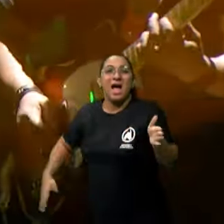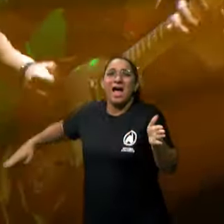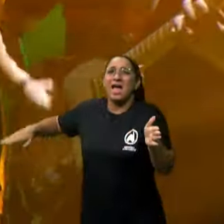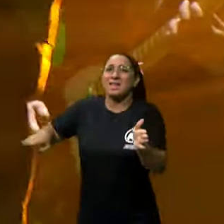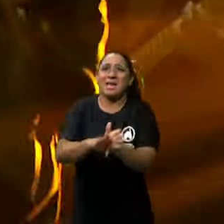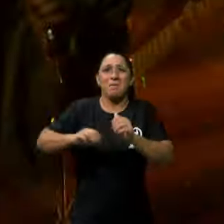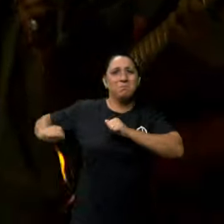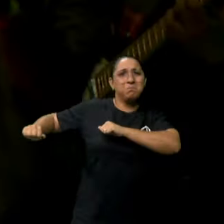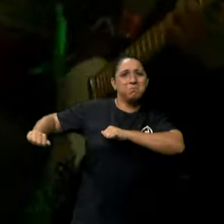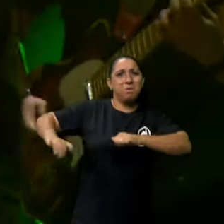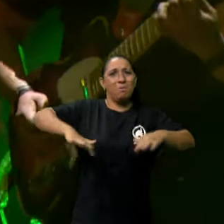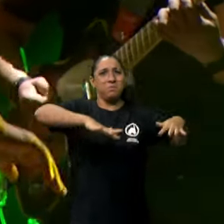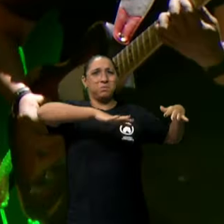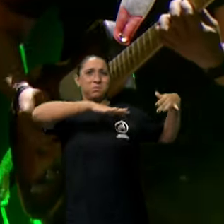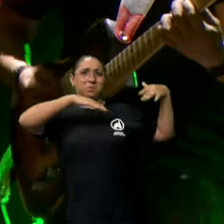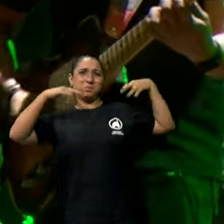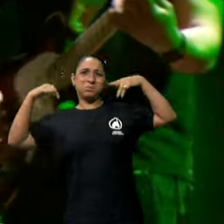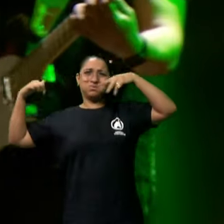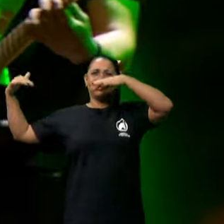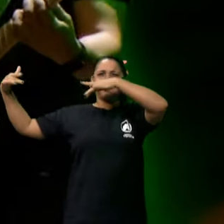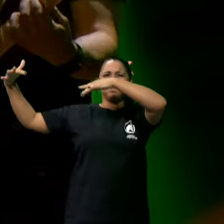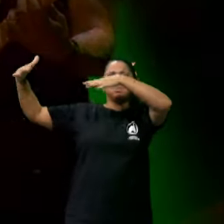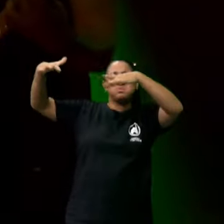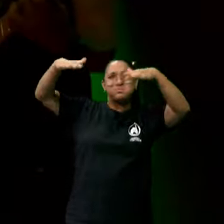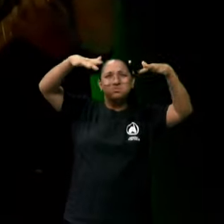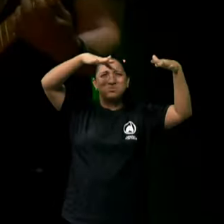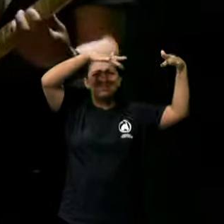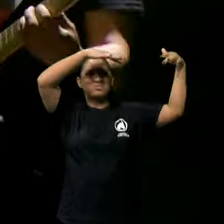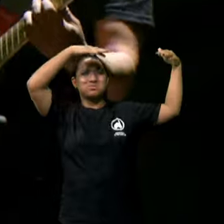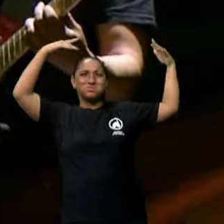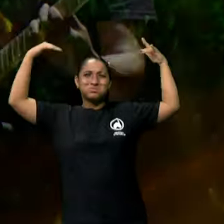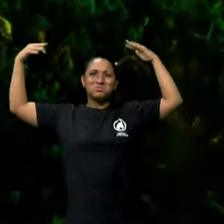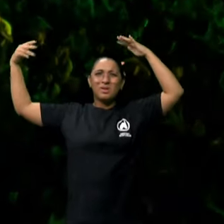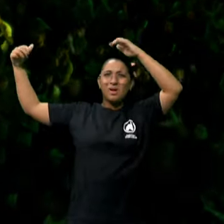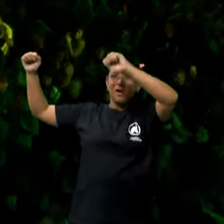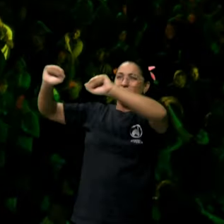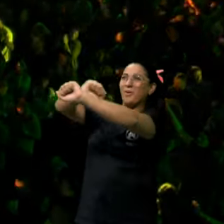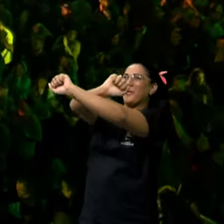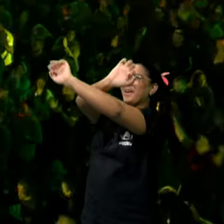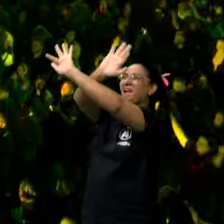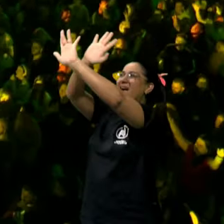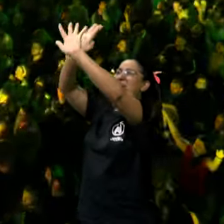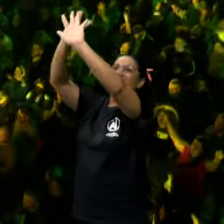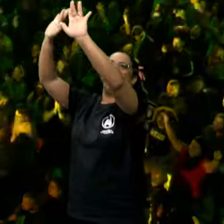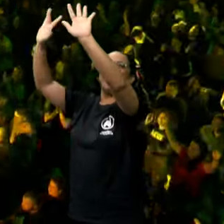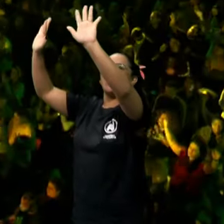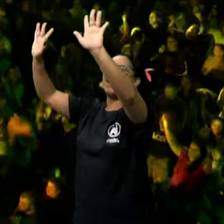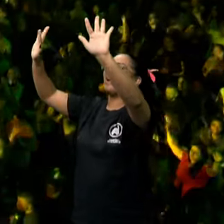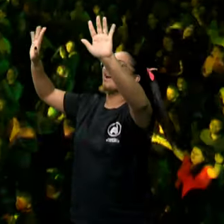até transportar Derrama sua glória